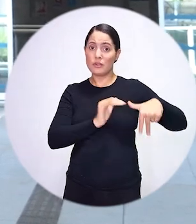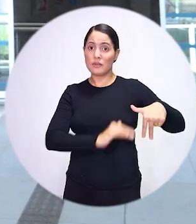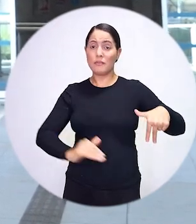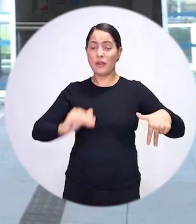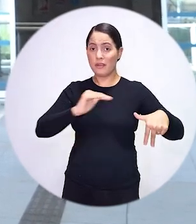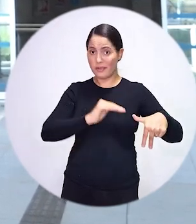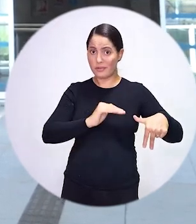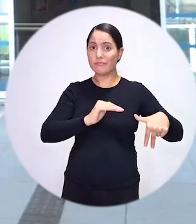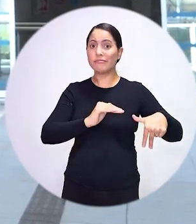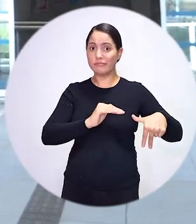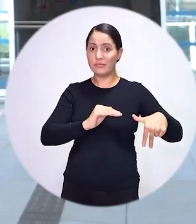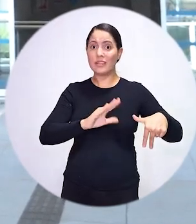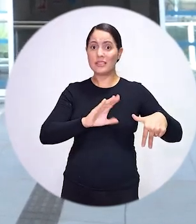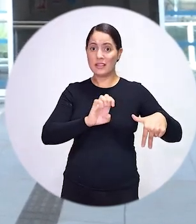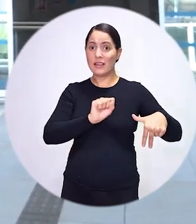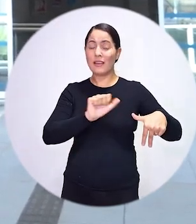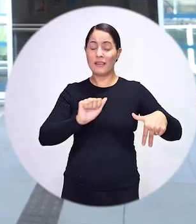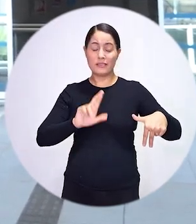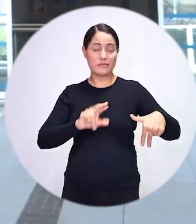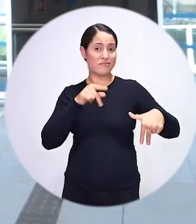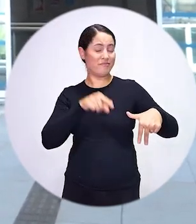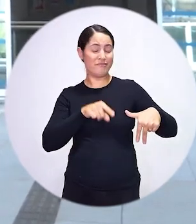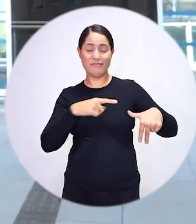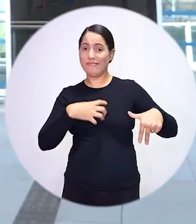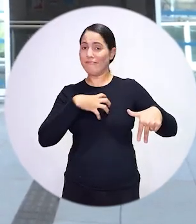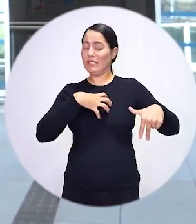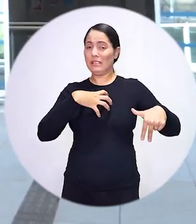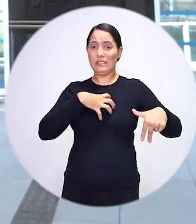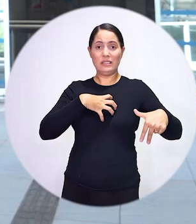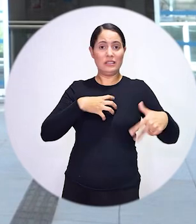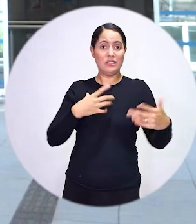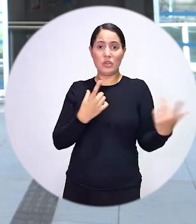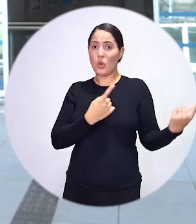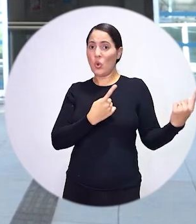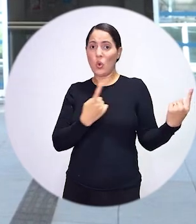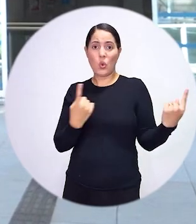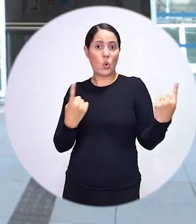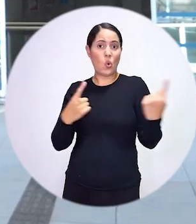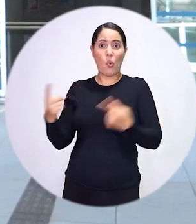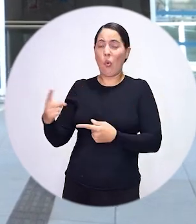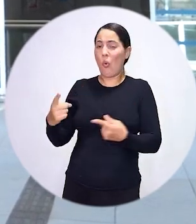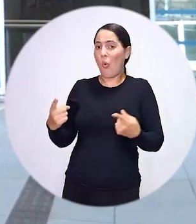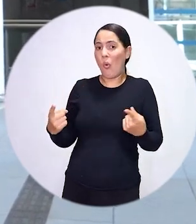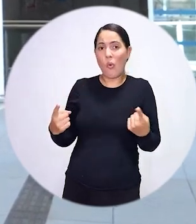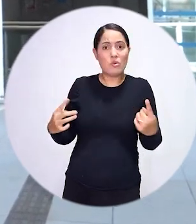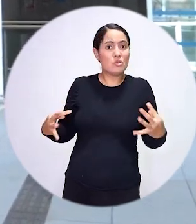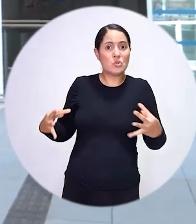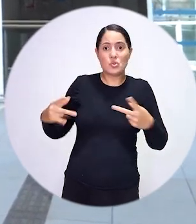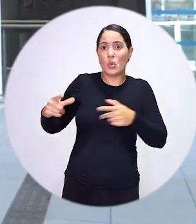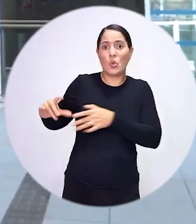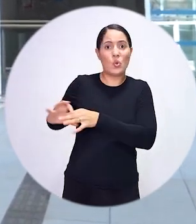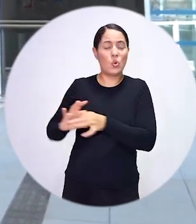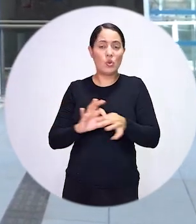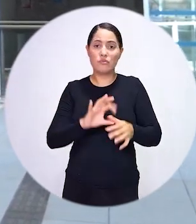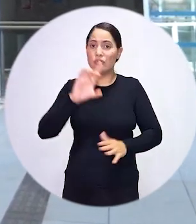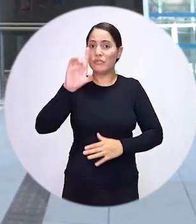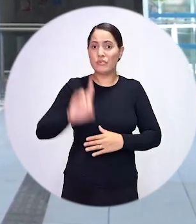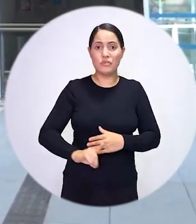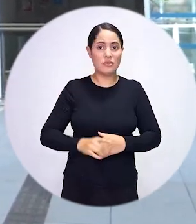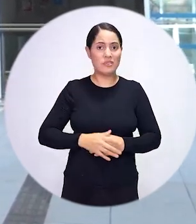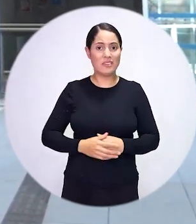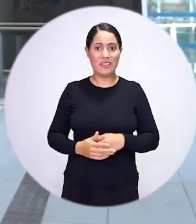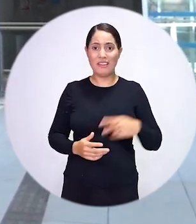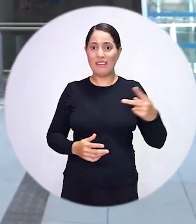Luiz César Espíndola se pronunciou de maneira completamente contrária a todos